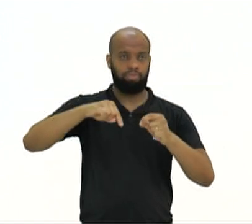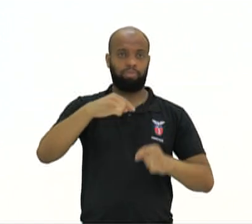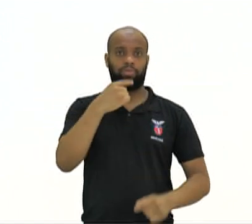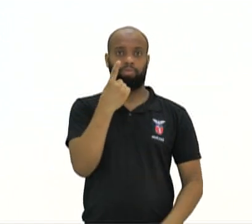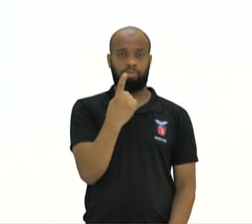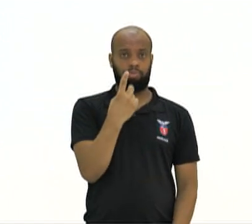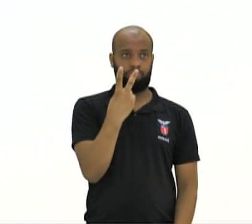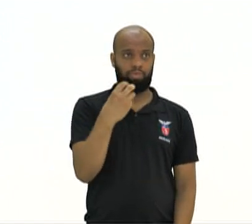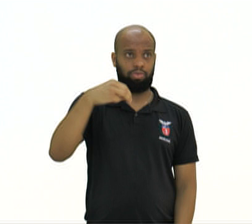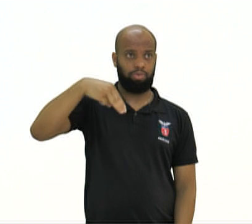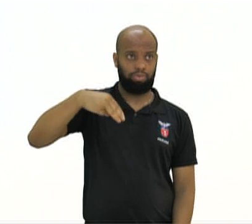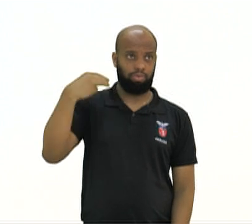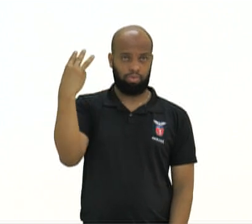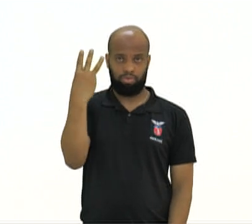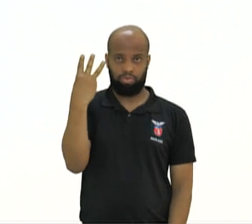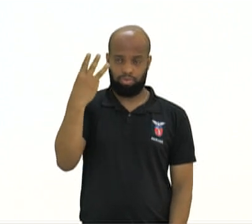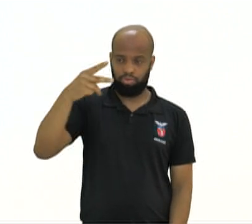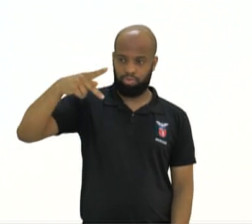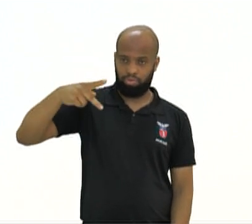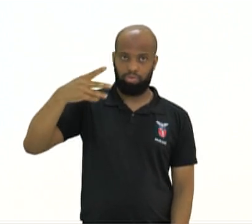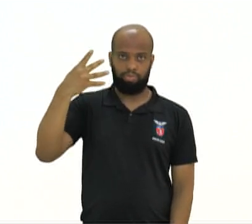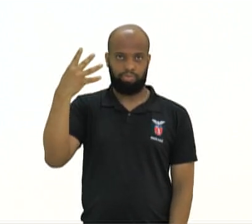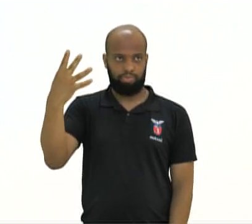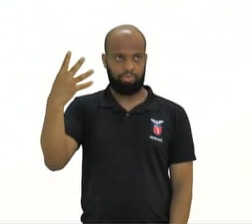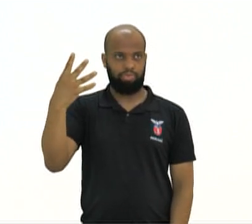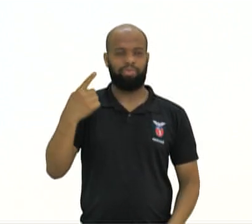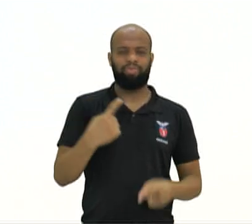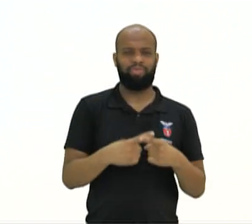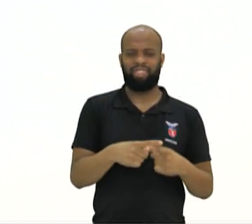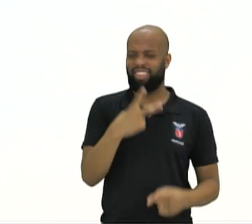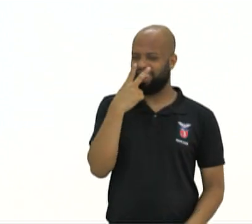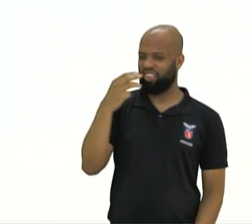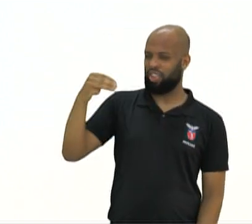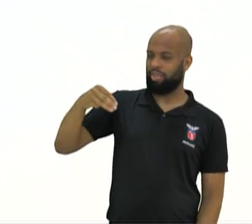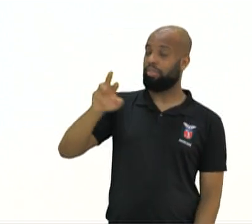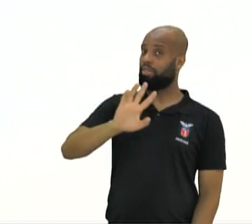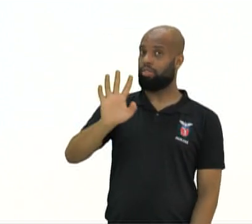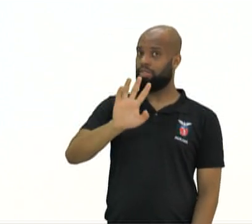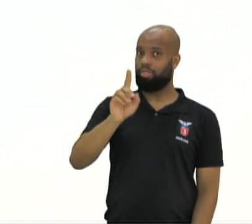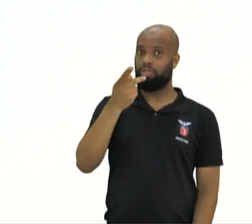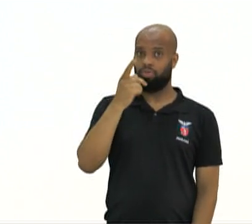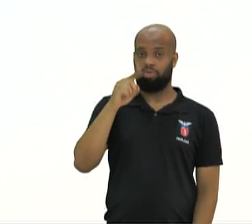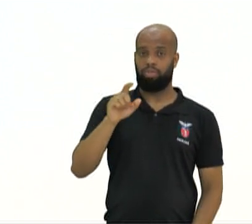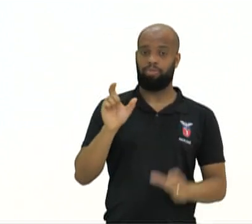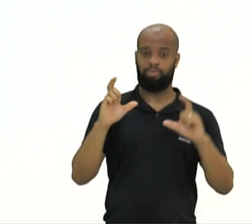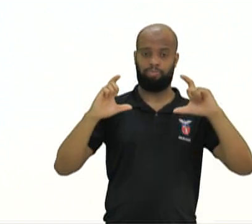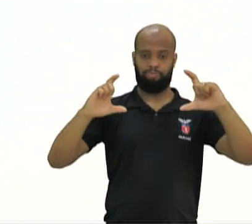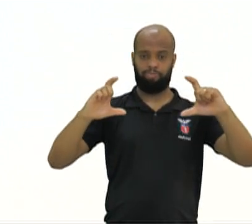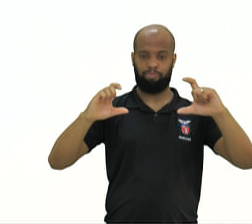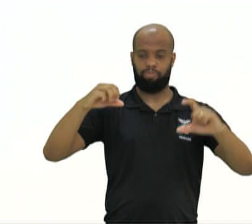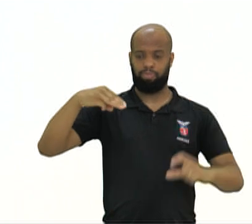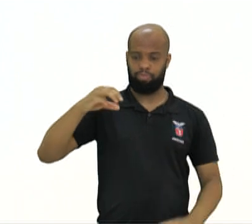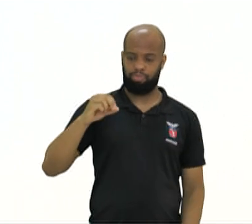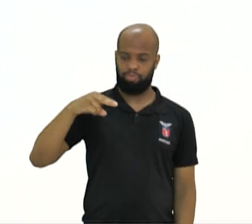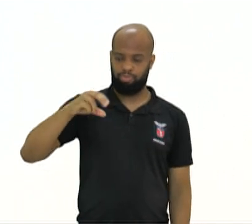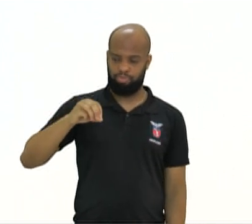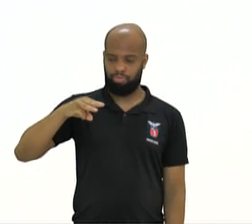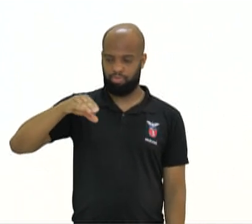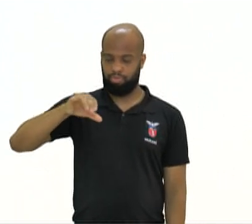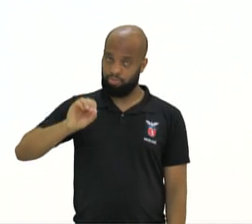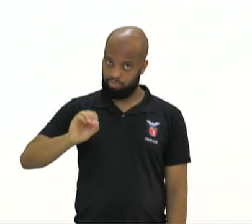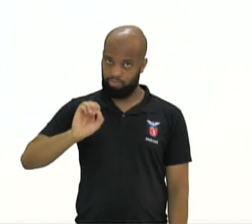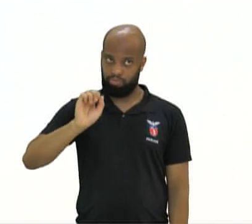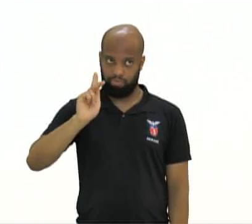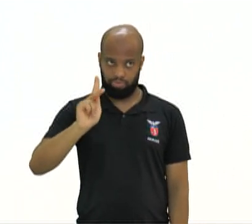12m ao cubo, p à quarta. A gente vê um 12 com m ali, a gente já vai no metro direto, né? Mas é monômio, então é 12m ao cubo, p à quarta.